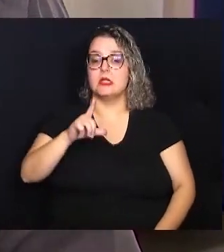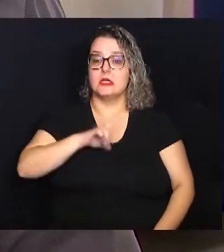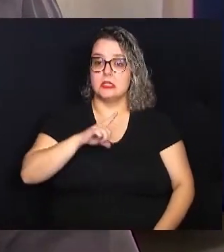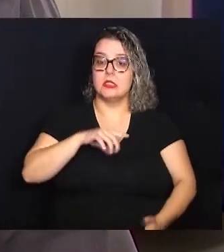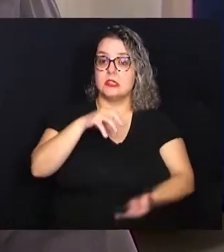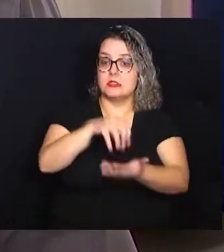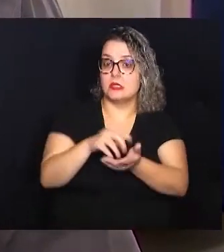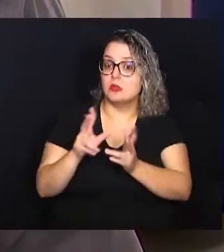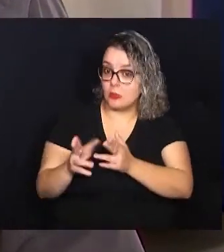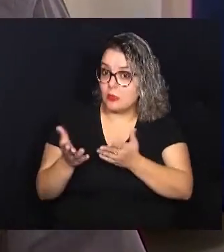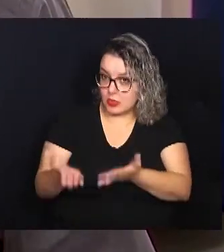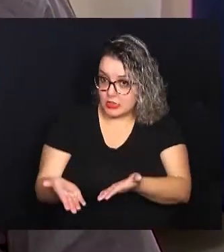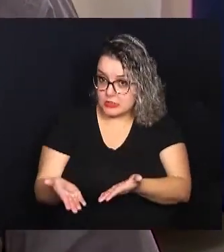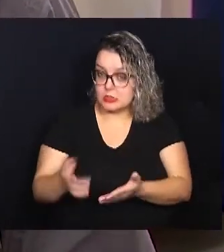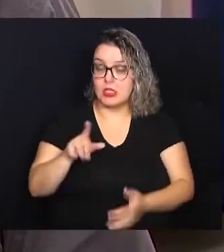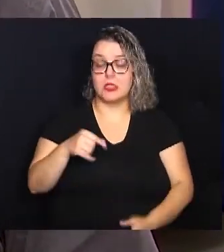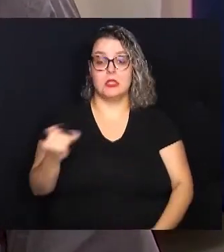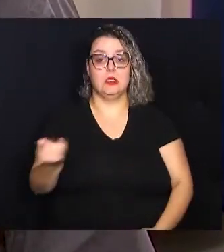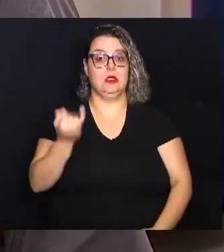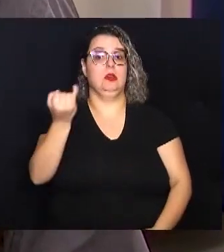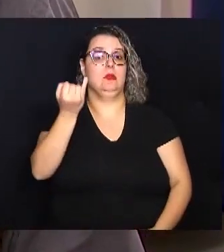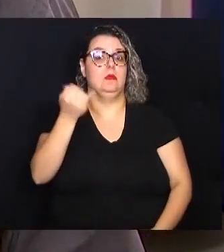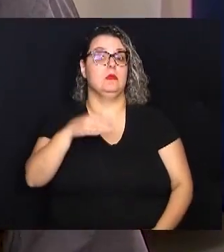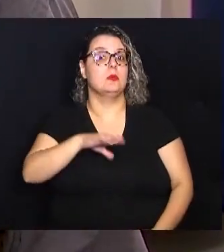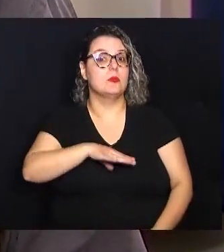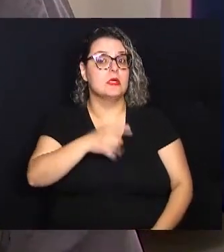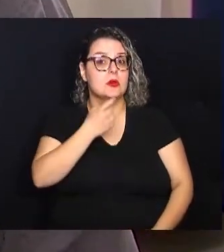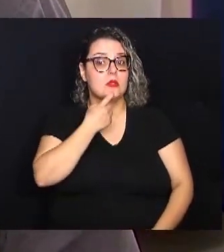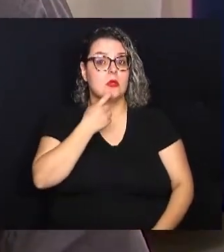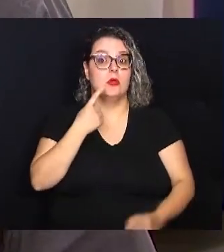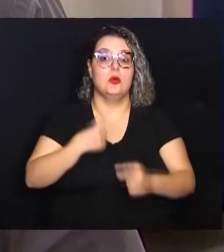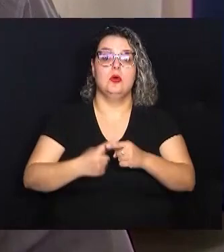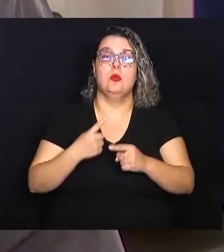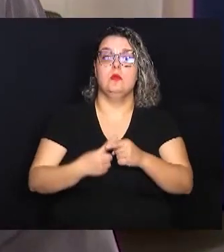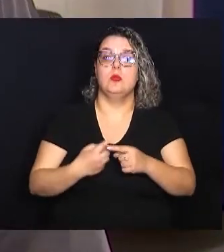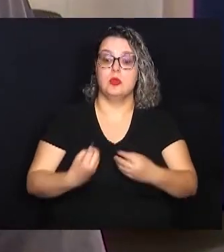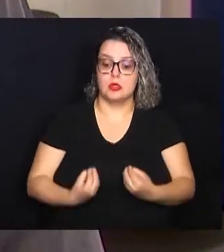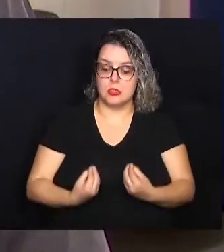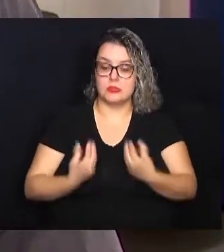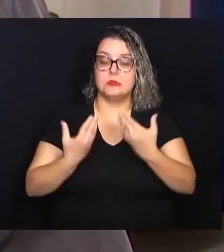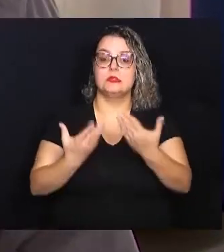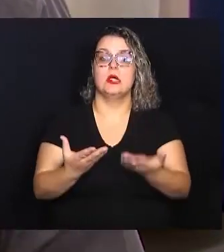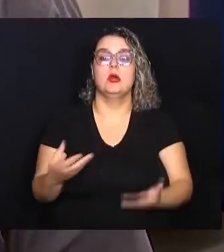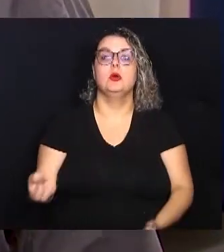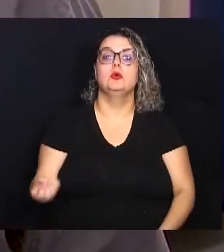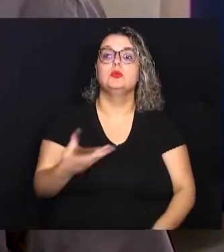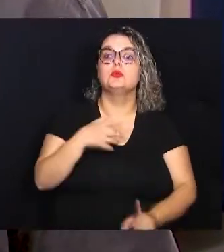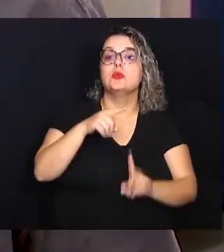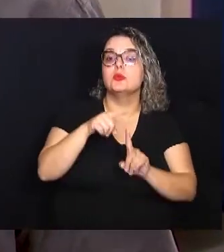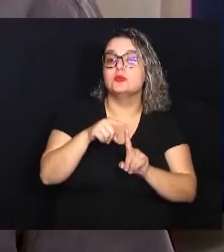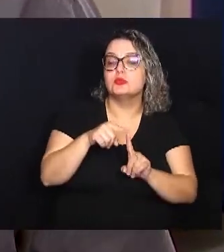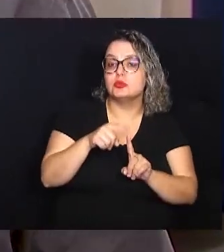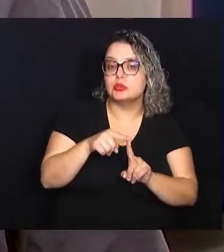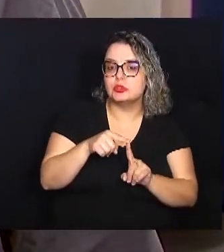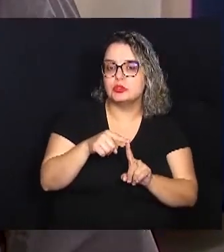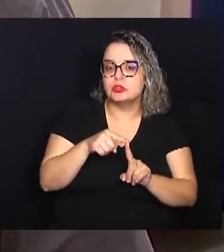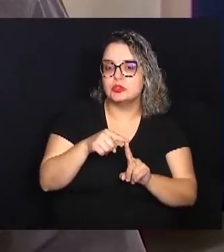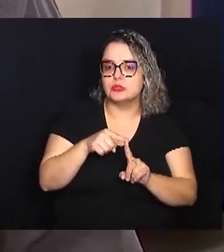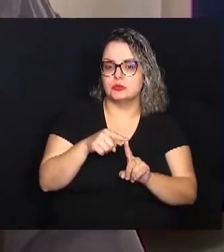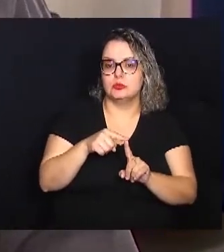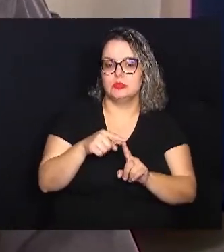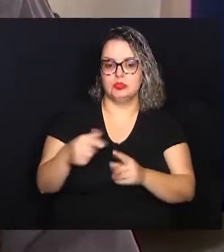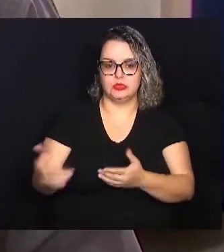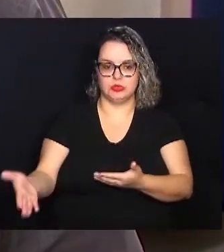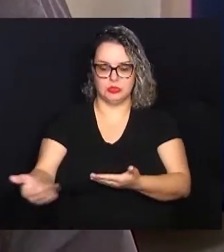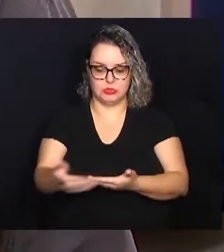esse. E é importante para Campinas porque você oferece um novo tipo de acolhimento